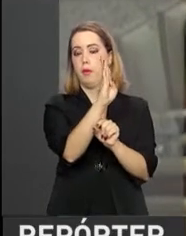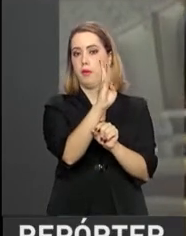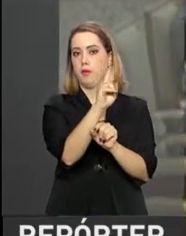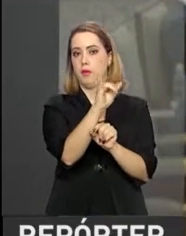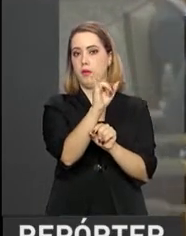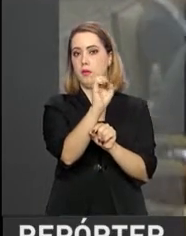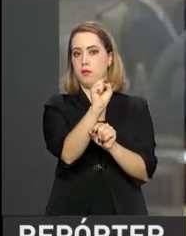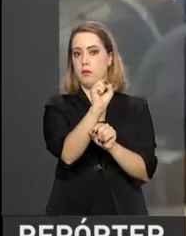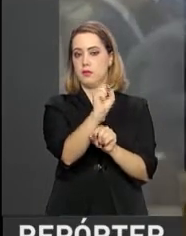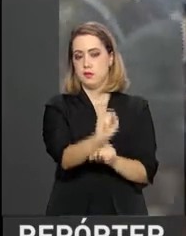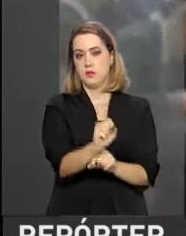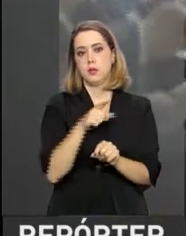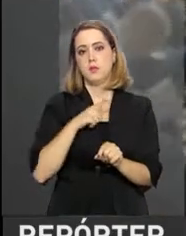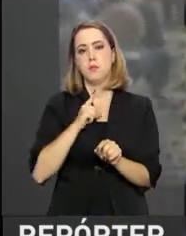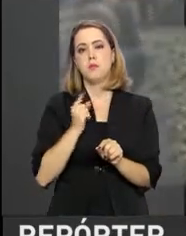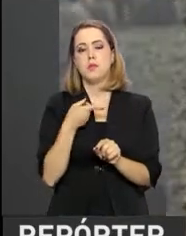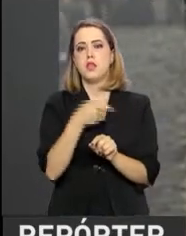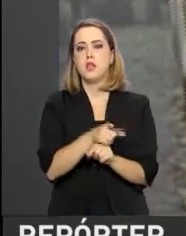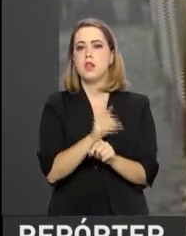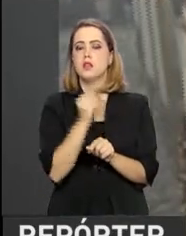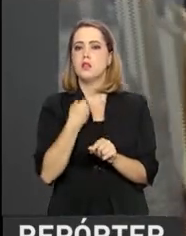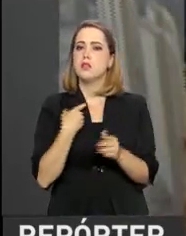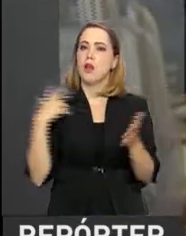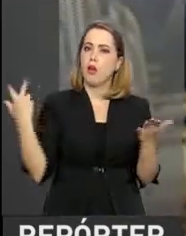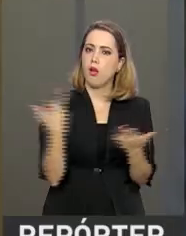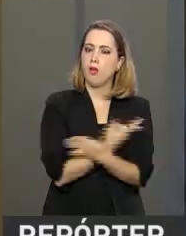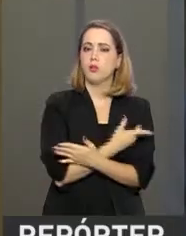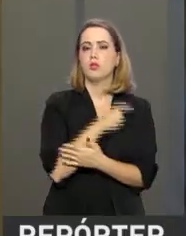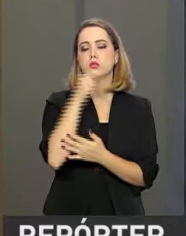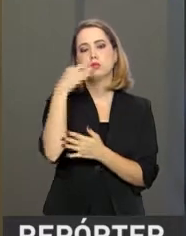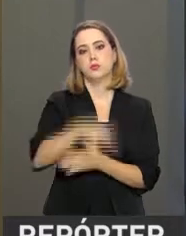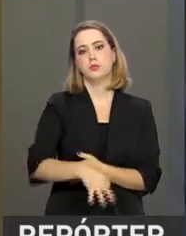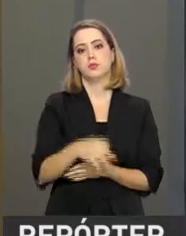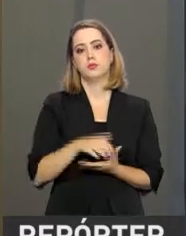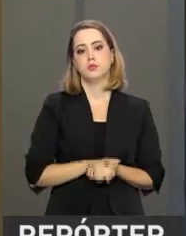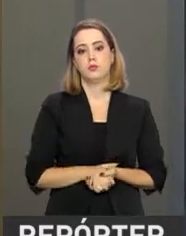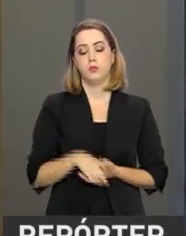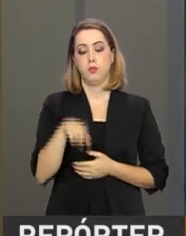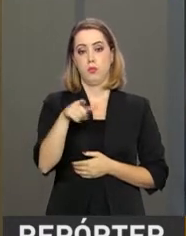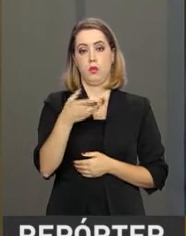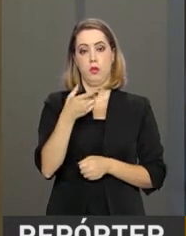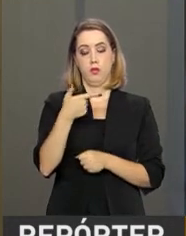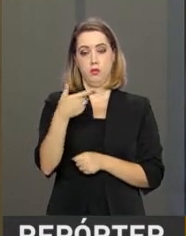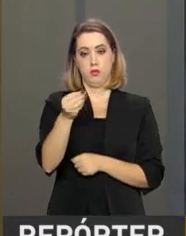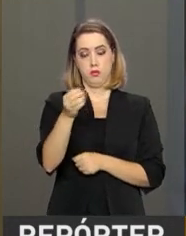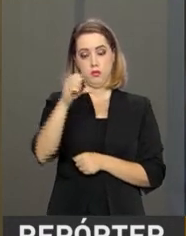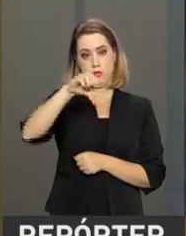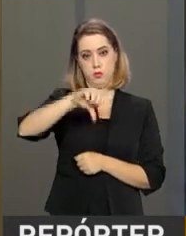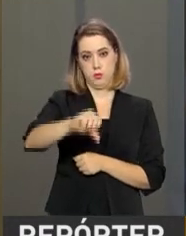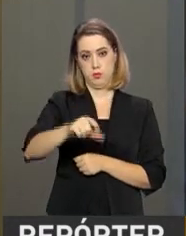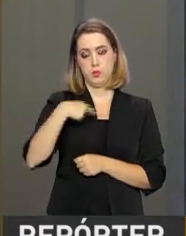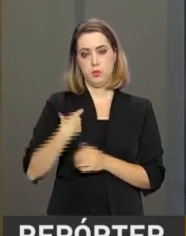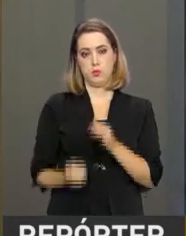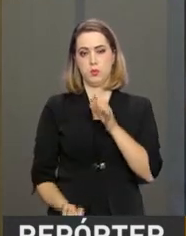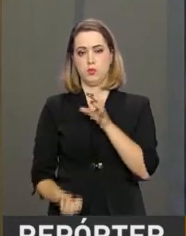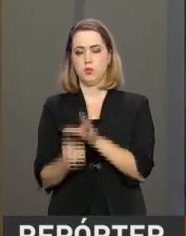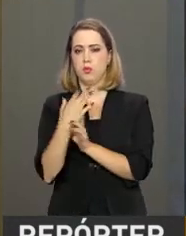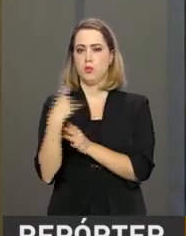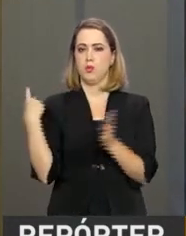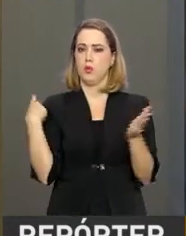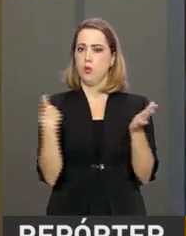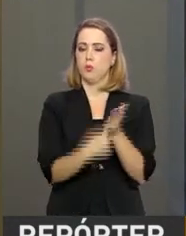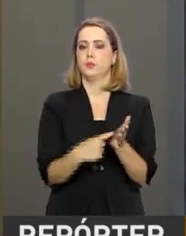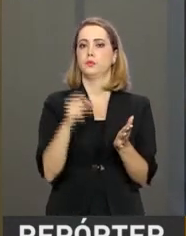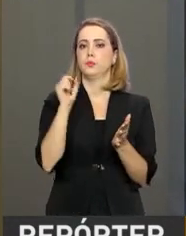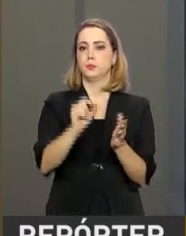2001 pela imprensa internacional se concretizasse ekaterimburgo 2009 na rússia se criou formalmente esse